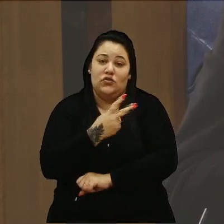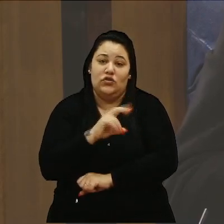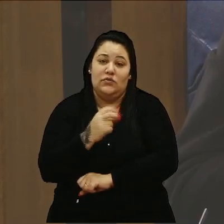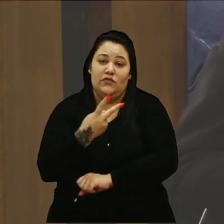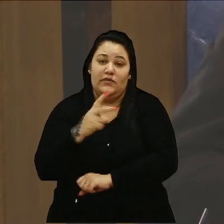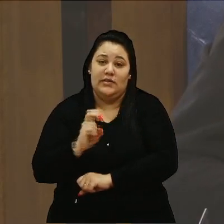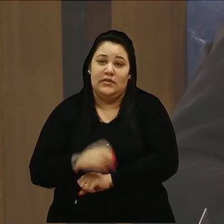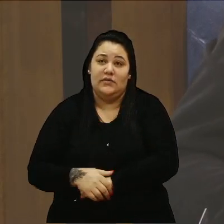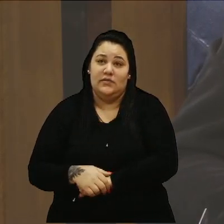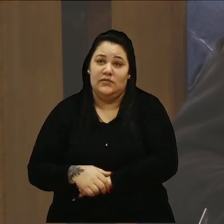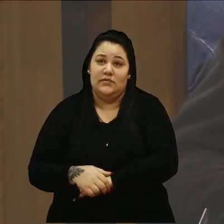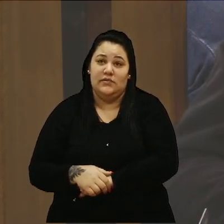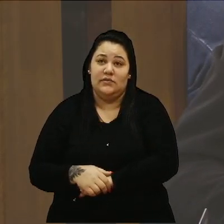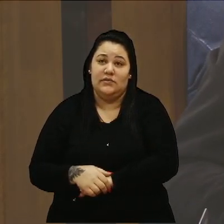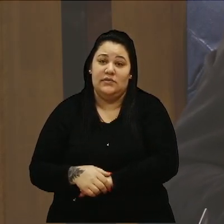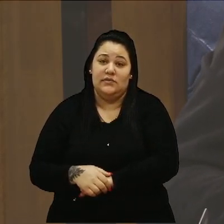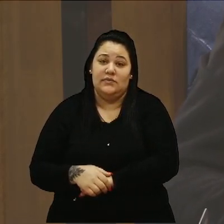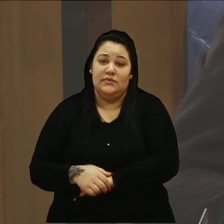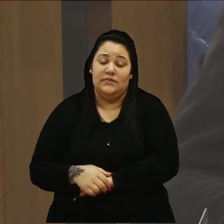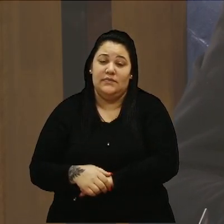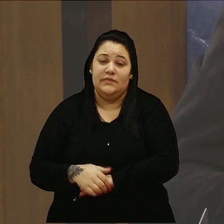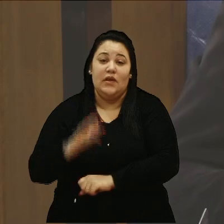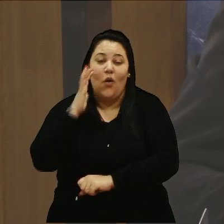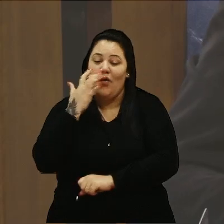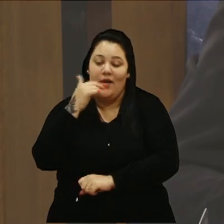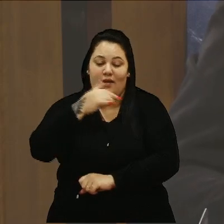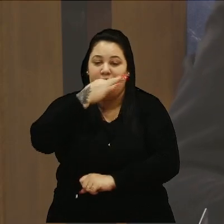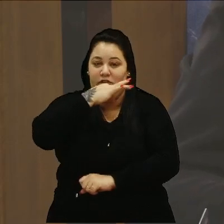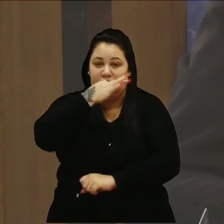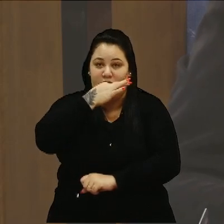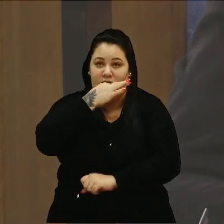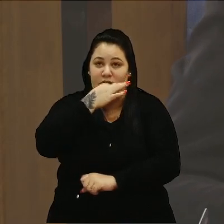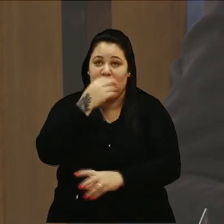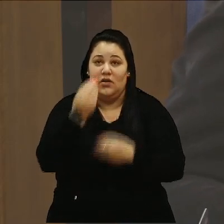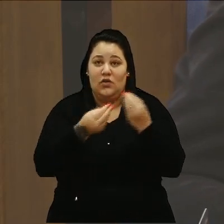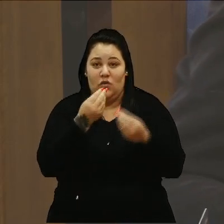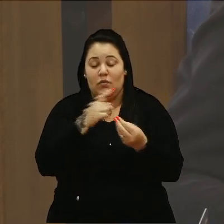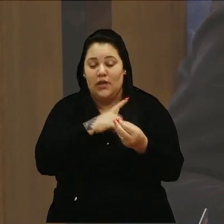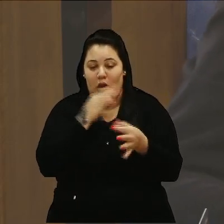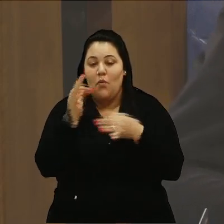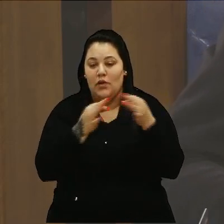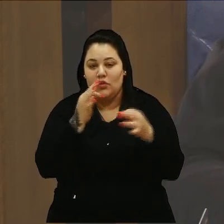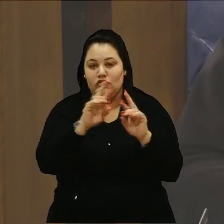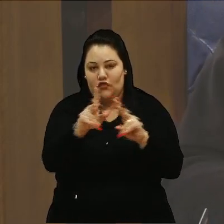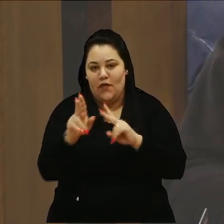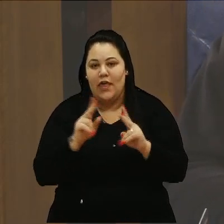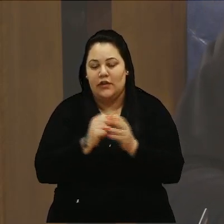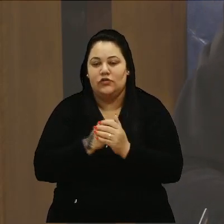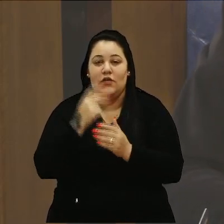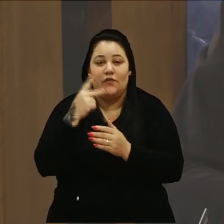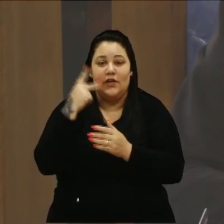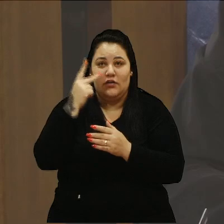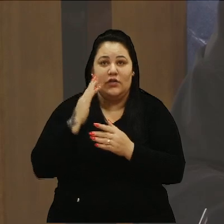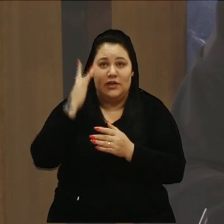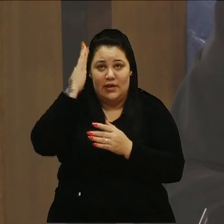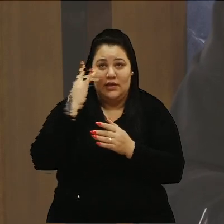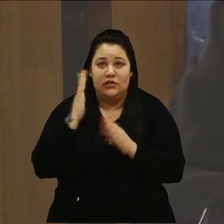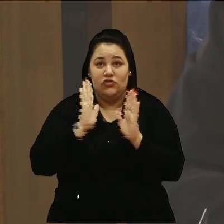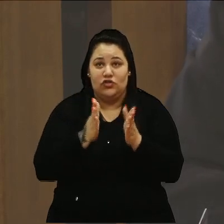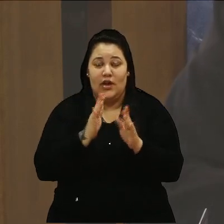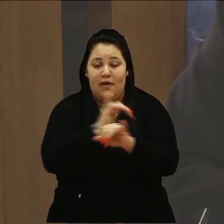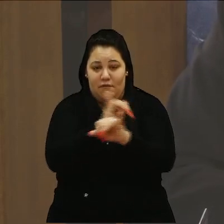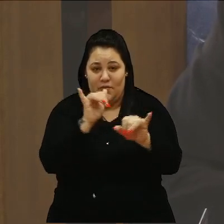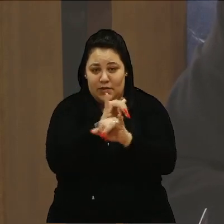21/3/2025. E se não está acontecendo aqui em Caxias, como já há controvérsias, né? Que a vereadora Daiane já trouxe